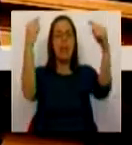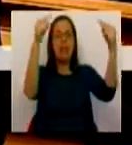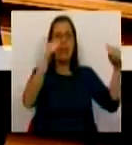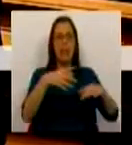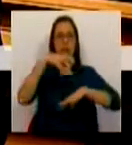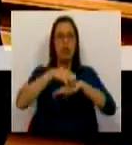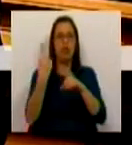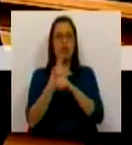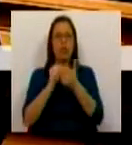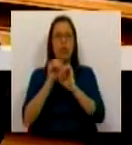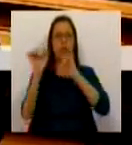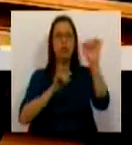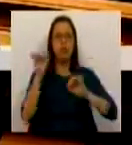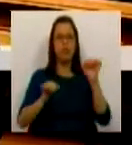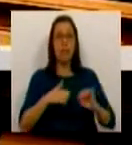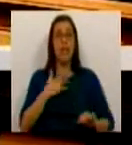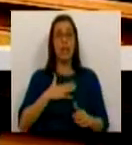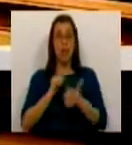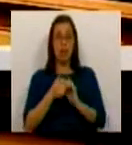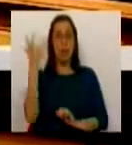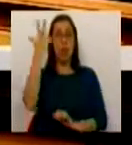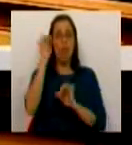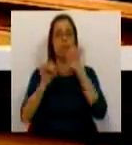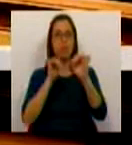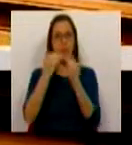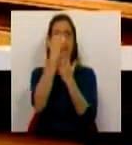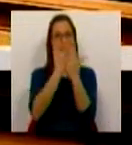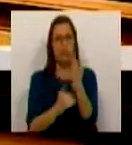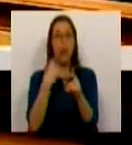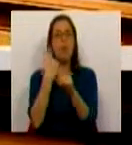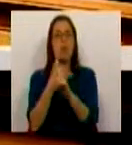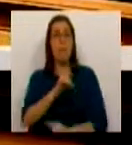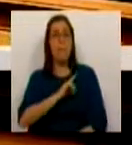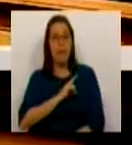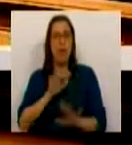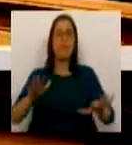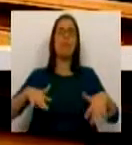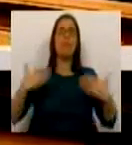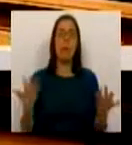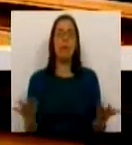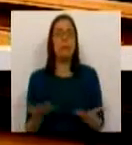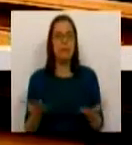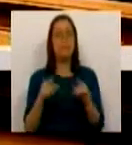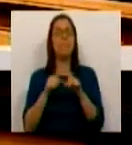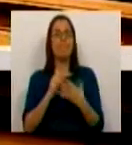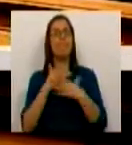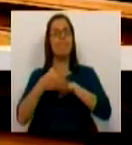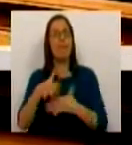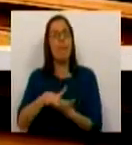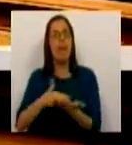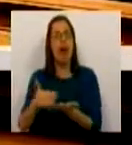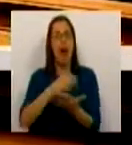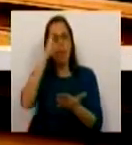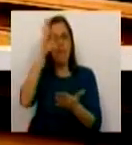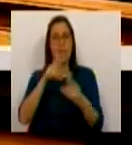a identificação por parte das entidades esportivas e culturais e até mesmo de particulares, permitindo assim o acesso a uma base de